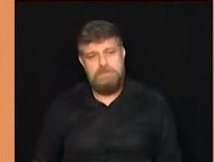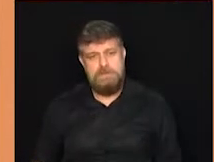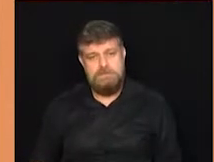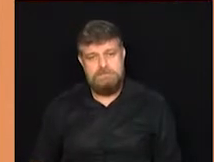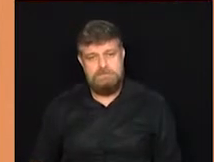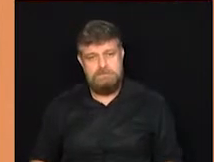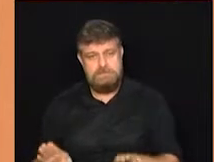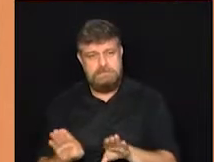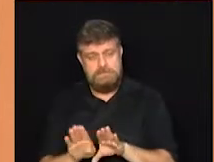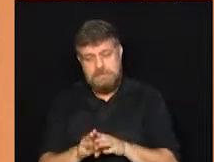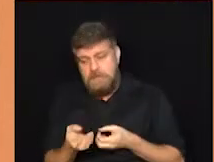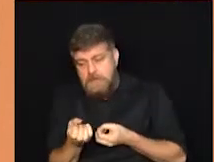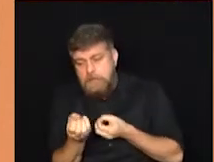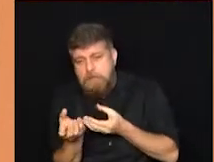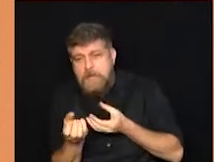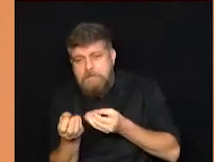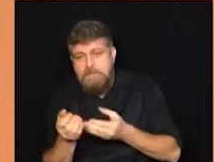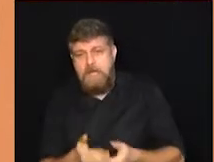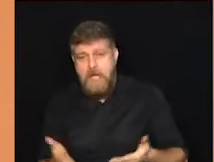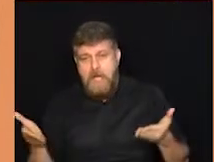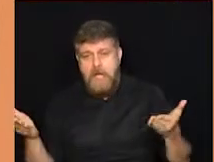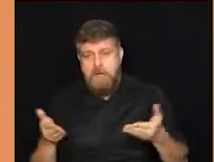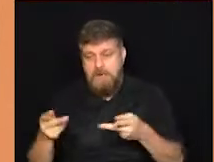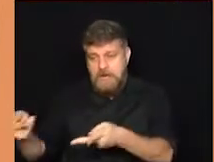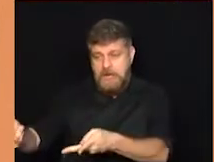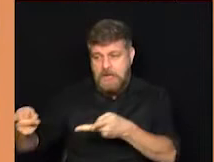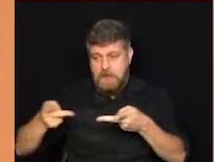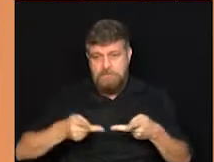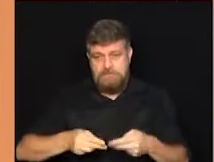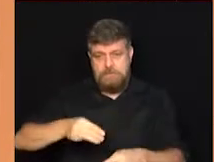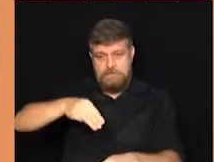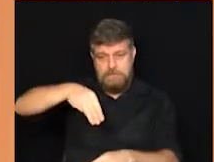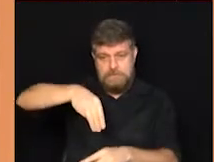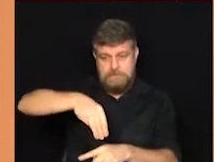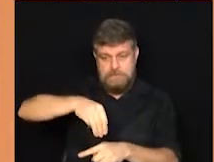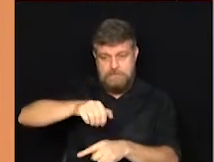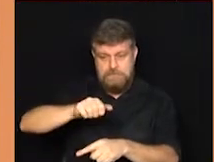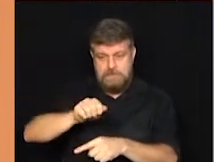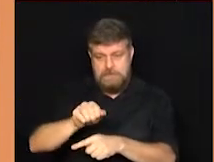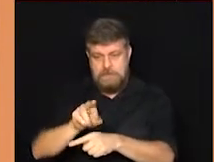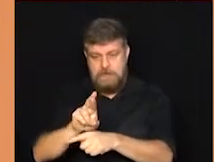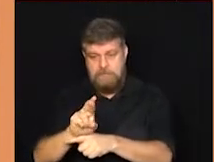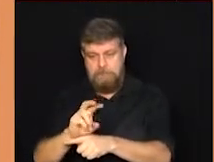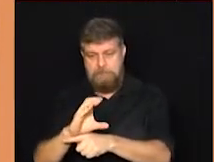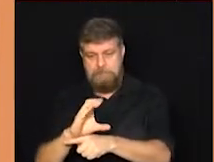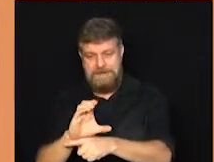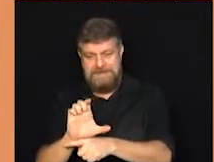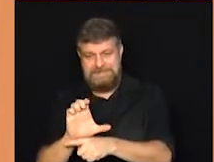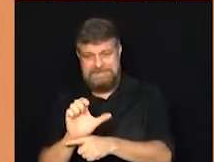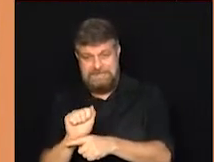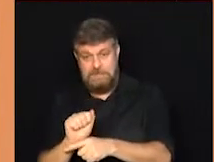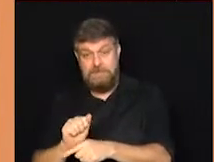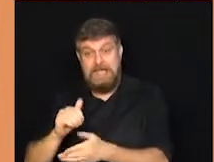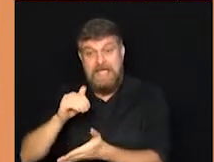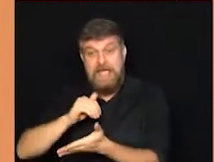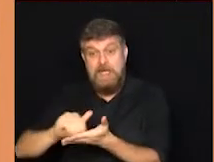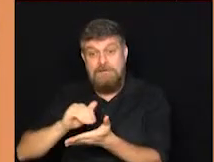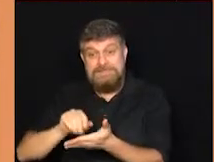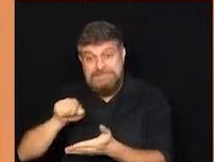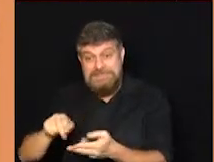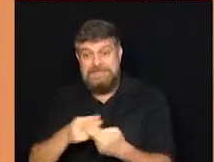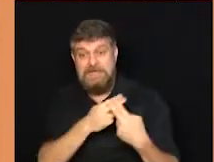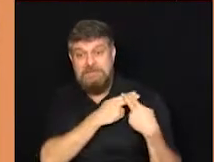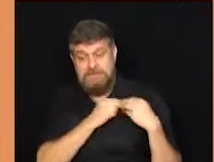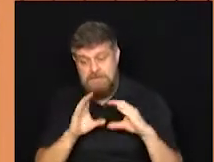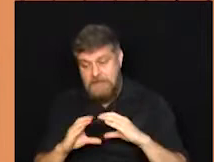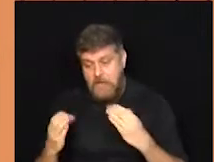Colocando isso, eu quero chamar aqui o Marcelo Rezende, né, o nosso secretário executivo do Conselho Municipal da Comunidade Negra